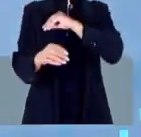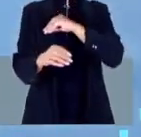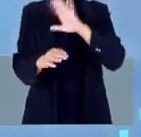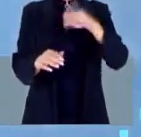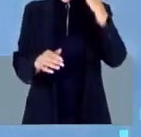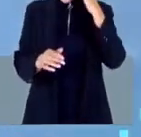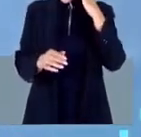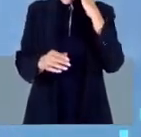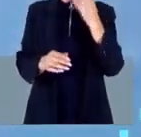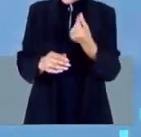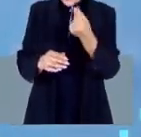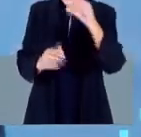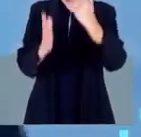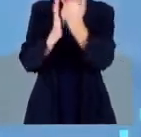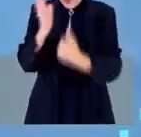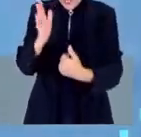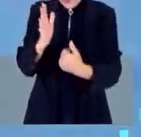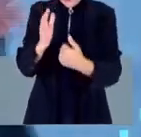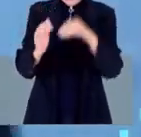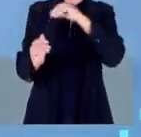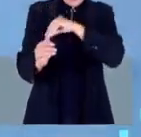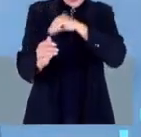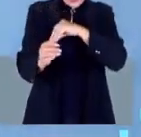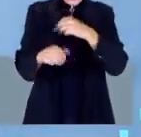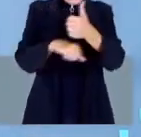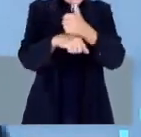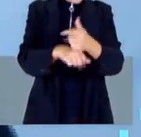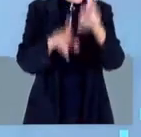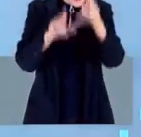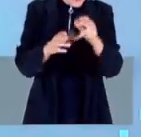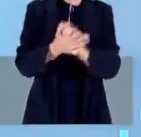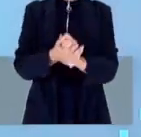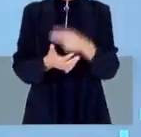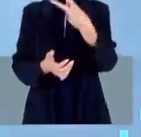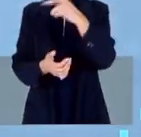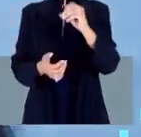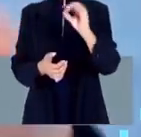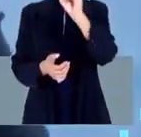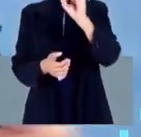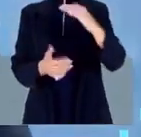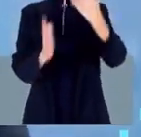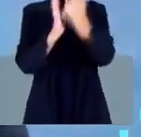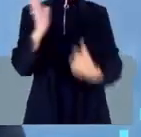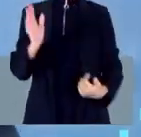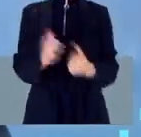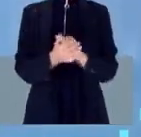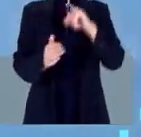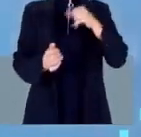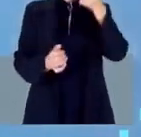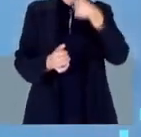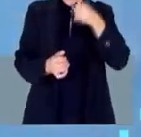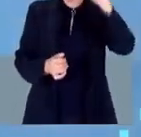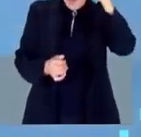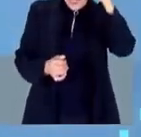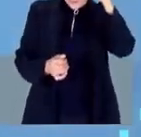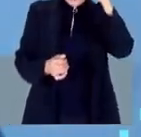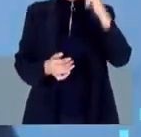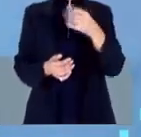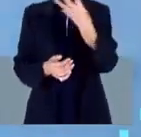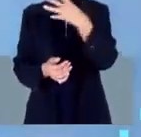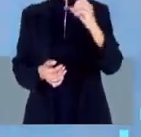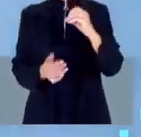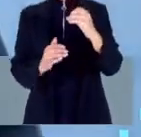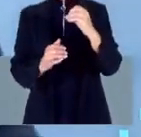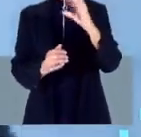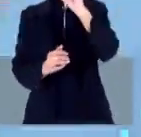Recebemos a menos que o homem na mesma profissão com o mesmo currículo 20%. se for uma mulher preta chega a ser até